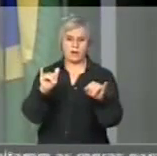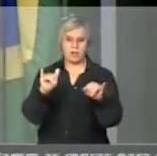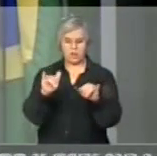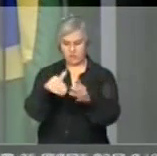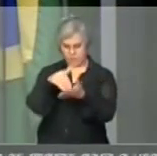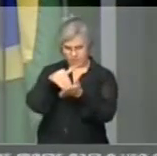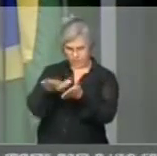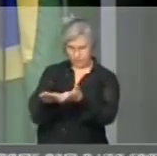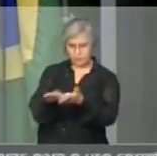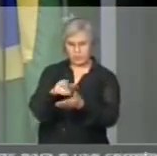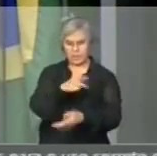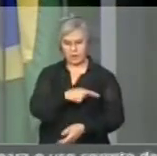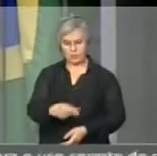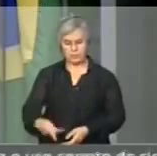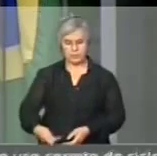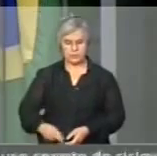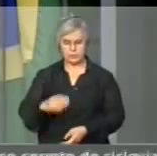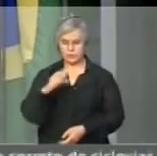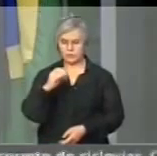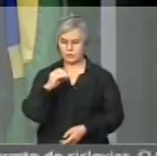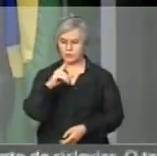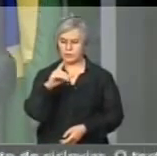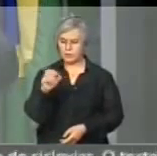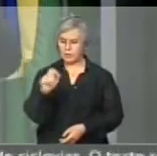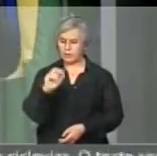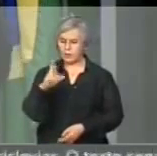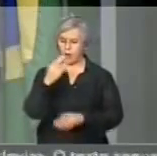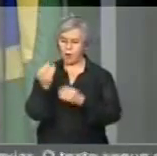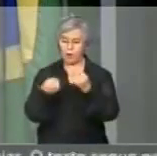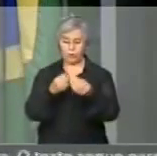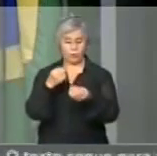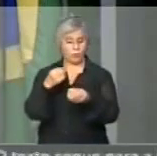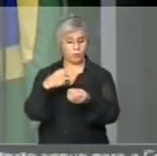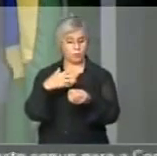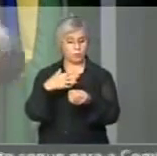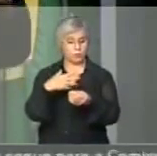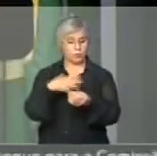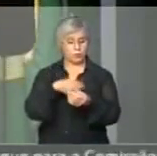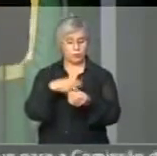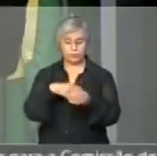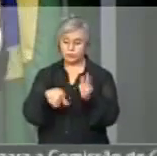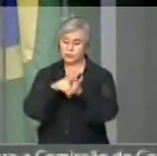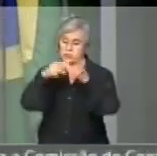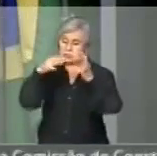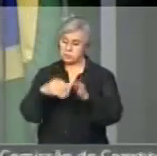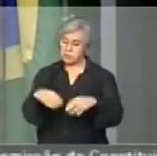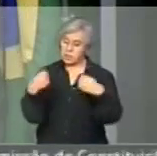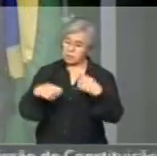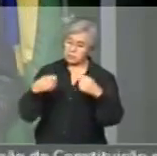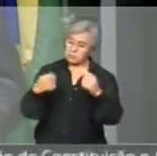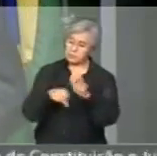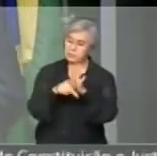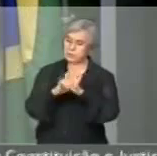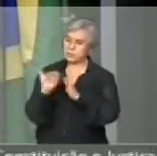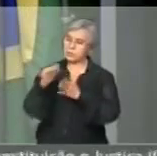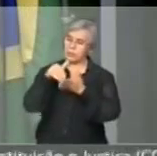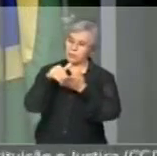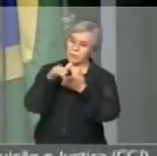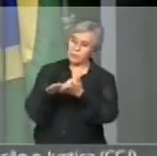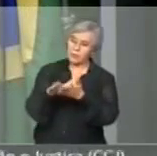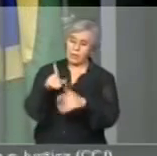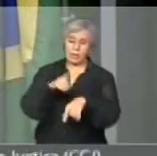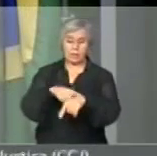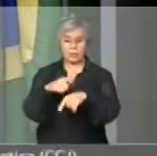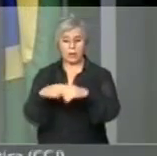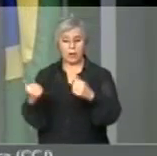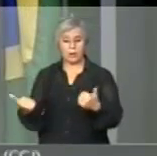do presidente como algo democrático, como algo legítimo, como algo necessário, na hora que